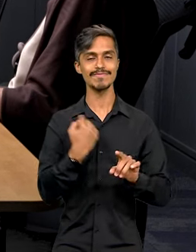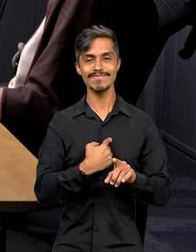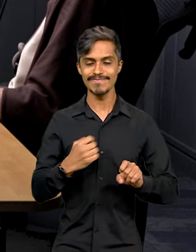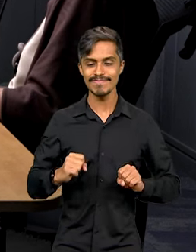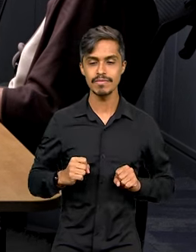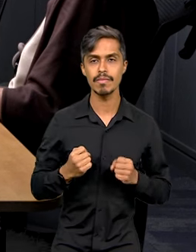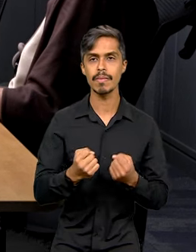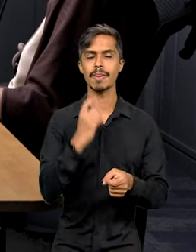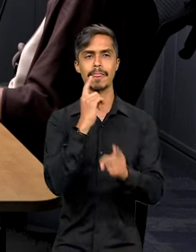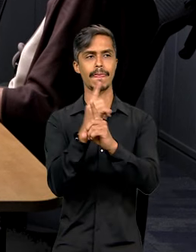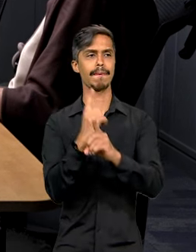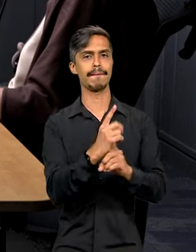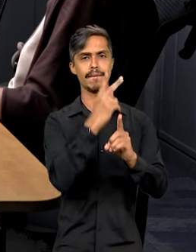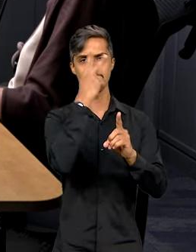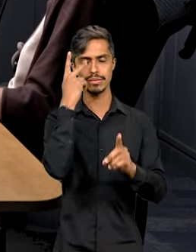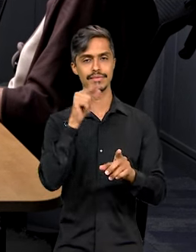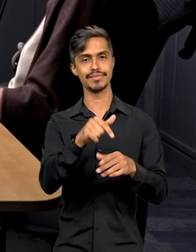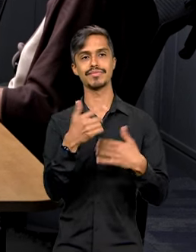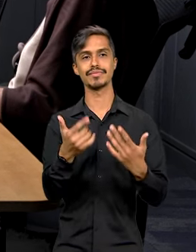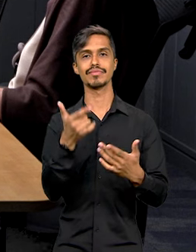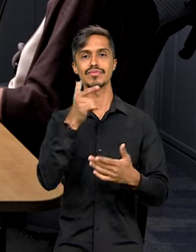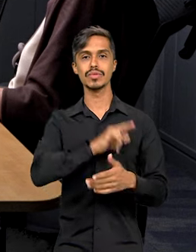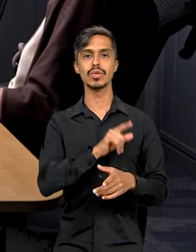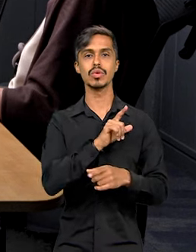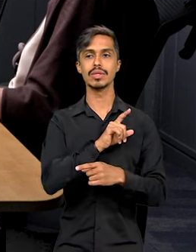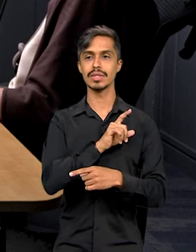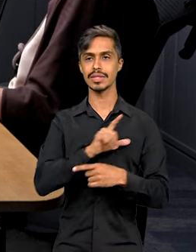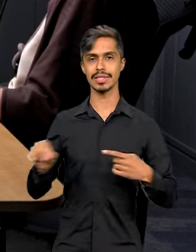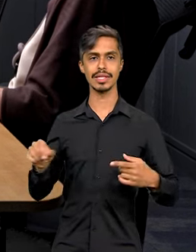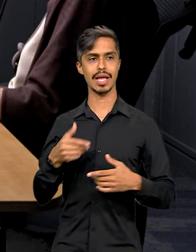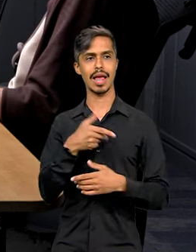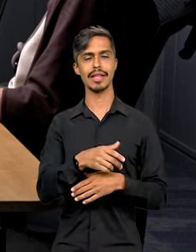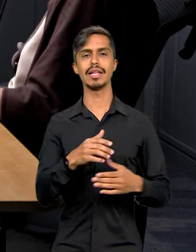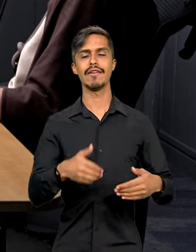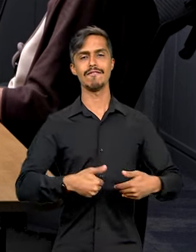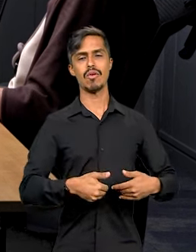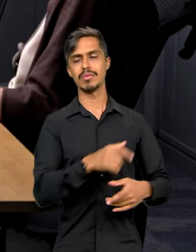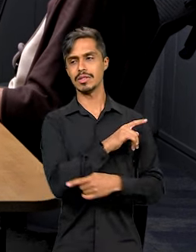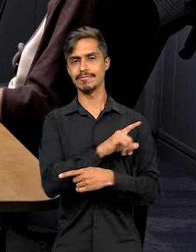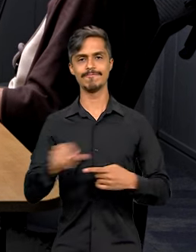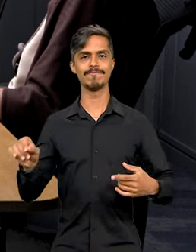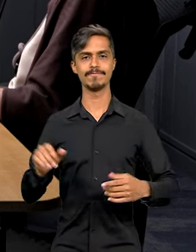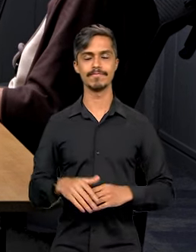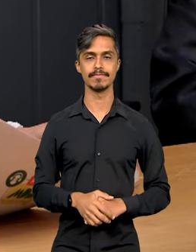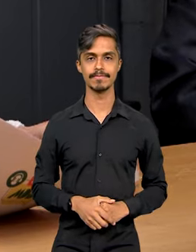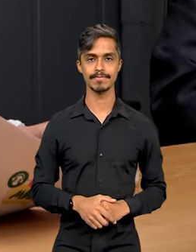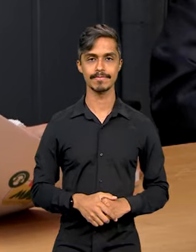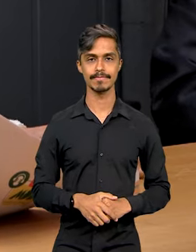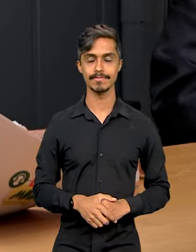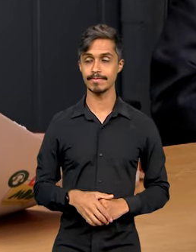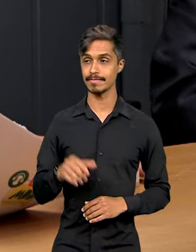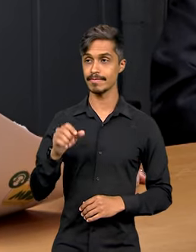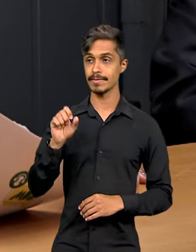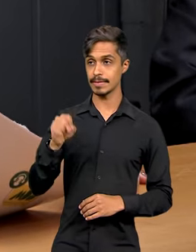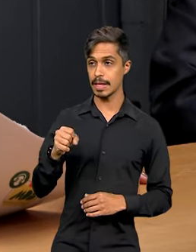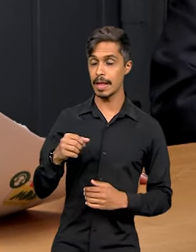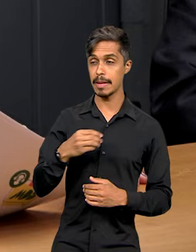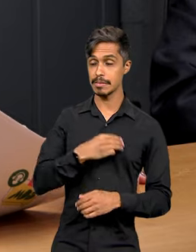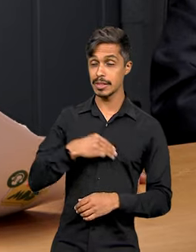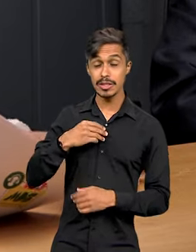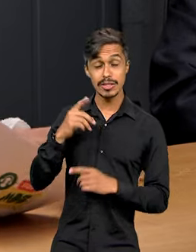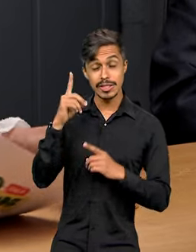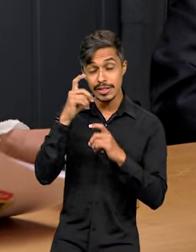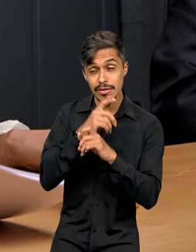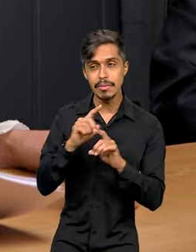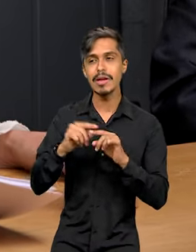esforços para alcançar essas pessoas e sair mais uma vez do mapa da fome e a gente há de conseguir sim a missão é árdua